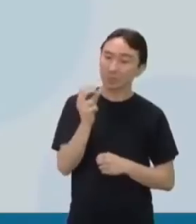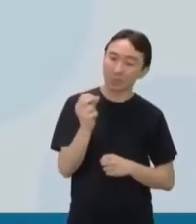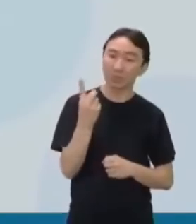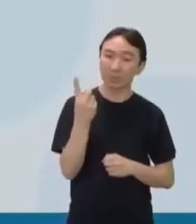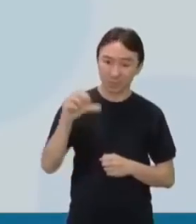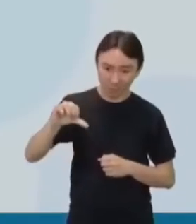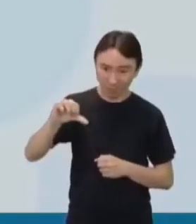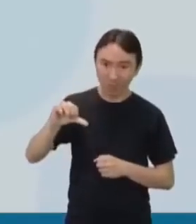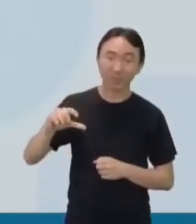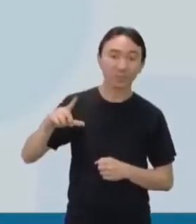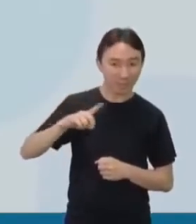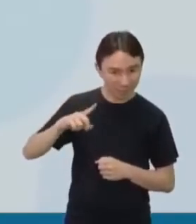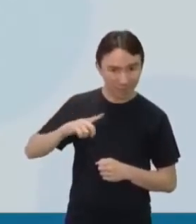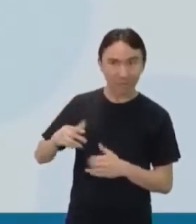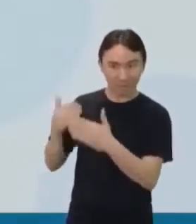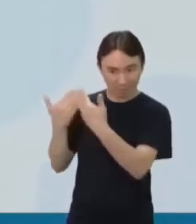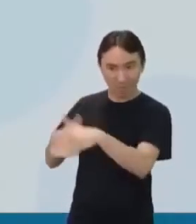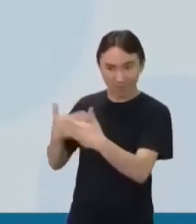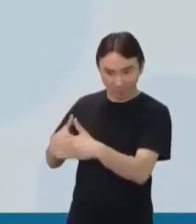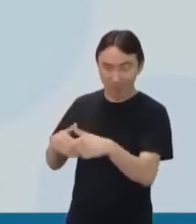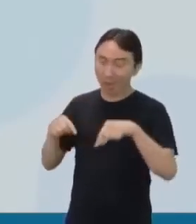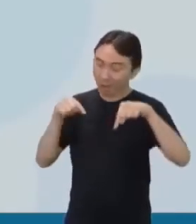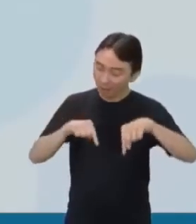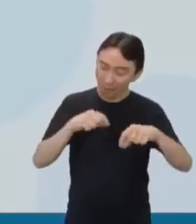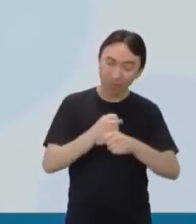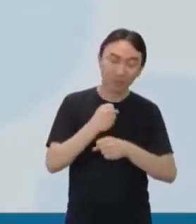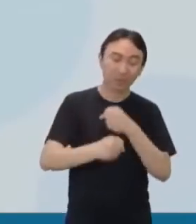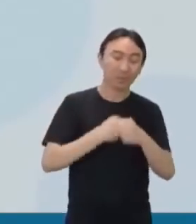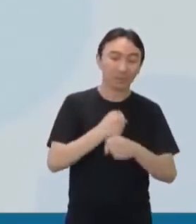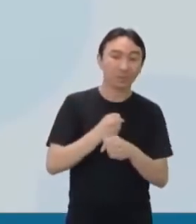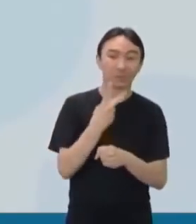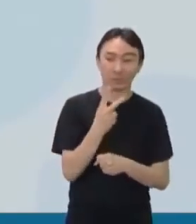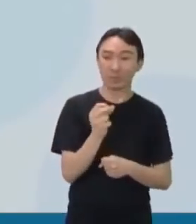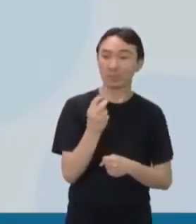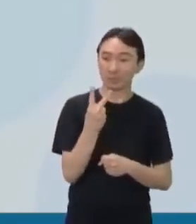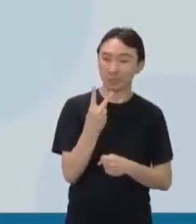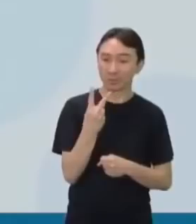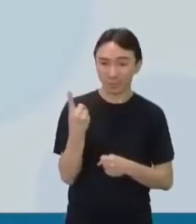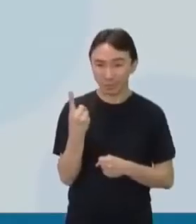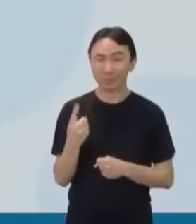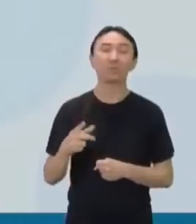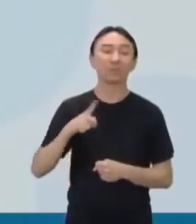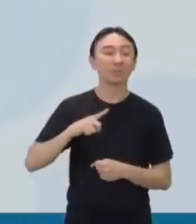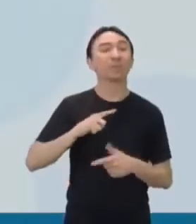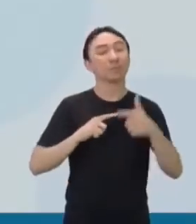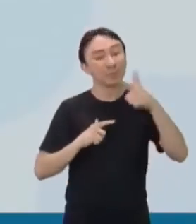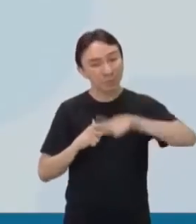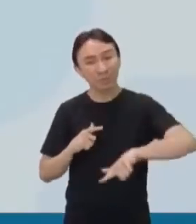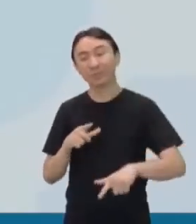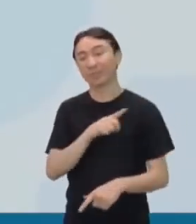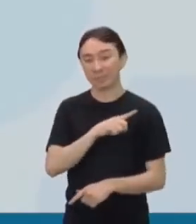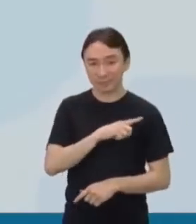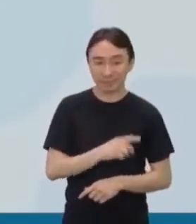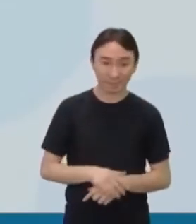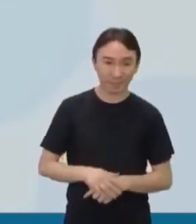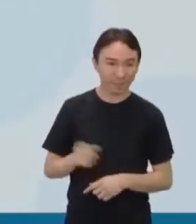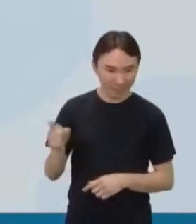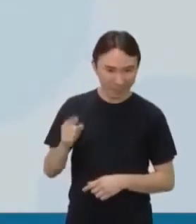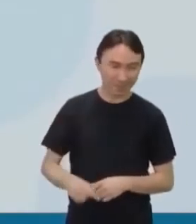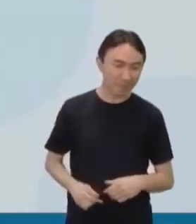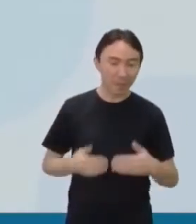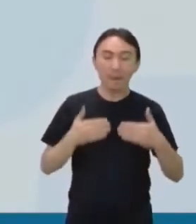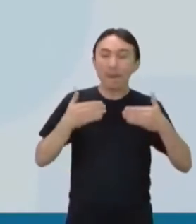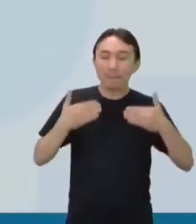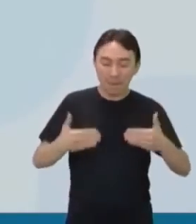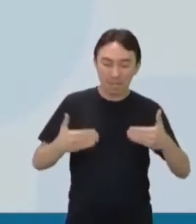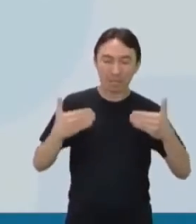2021 nós vamos ter novamente essa avaliação e foi estipulado uma meta, né, para o Ministério da Educação